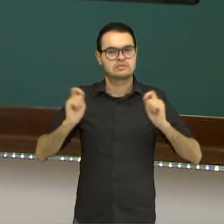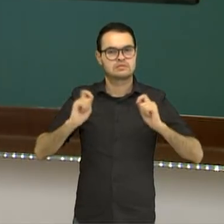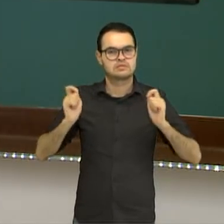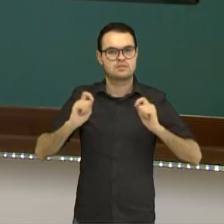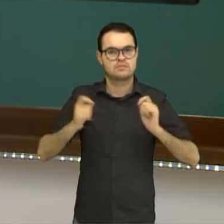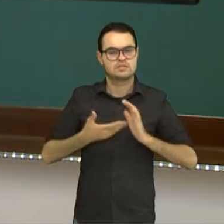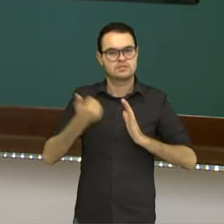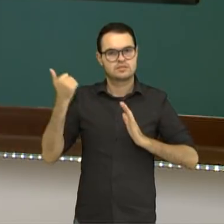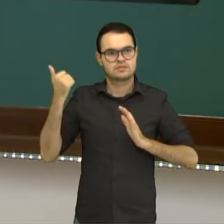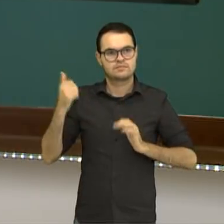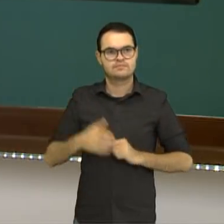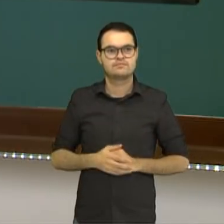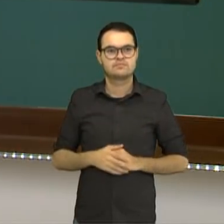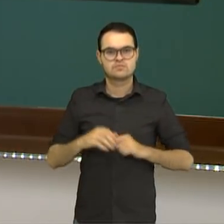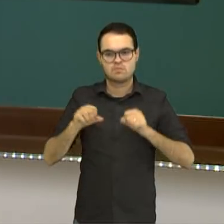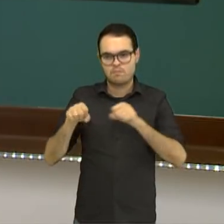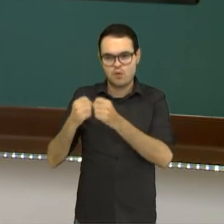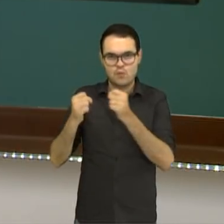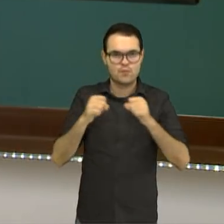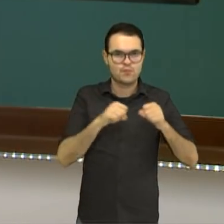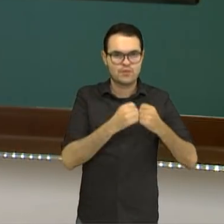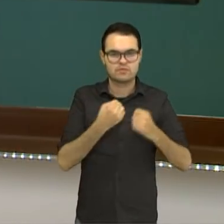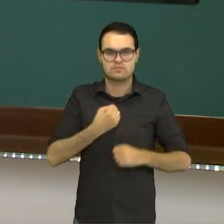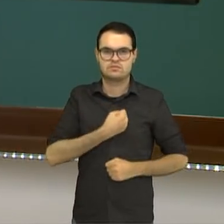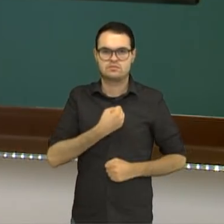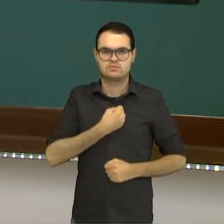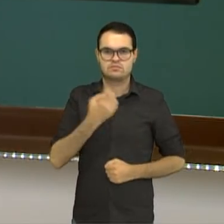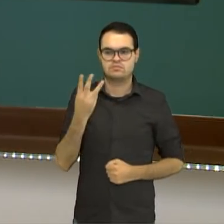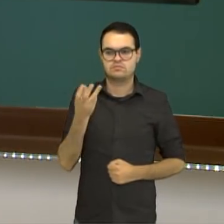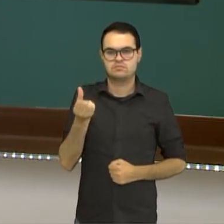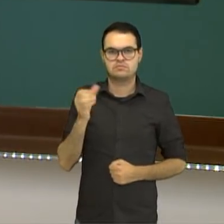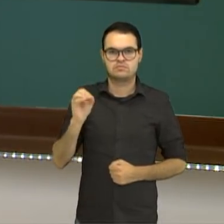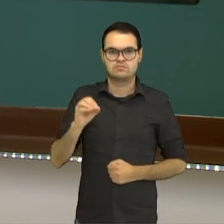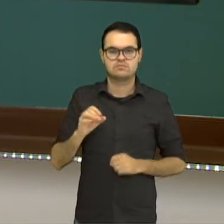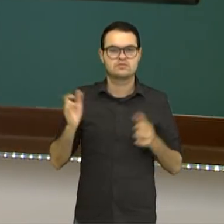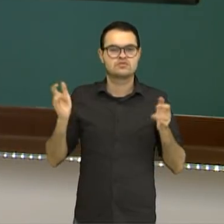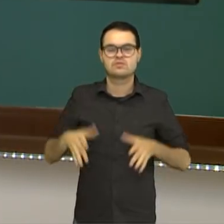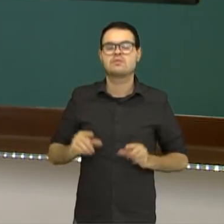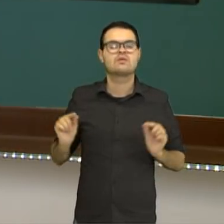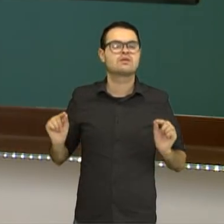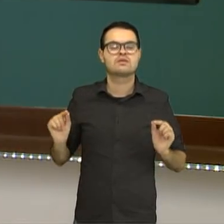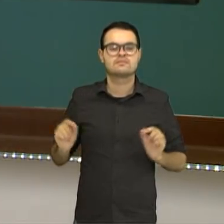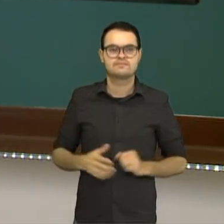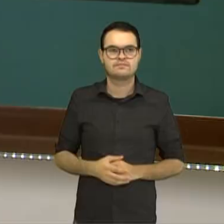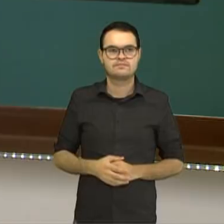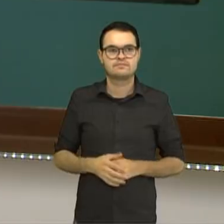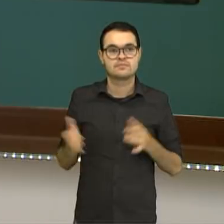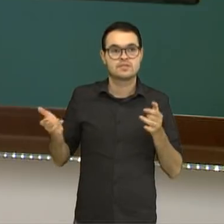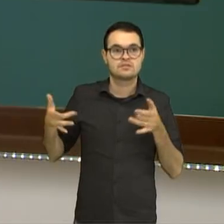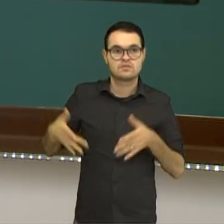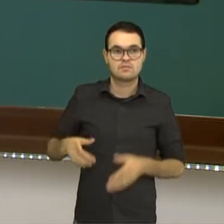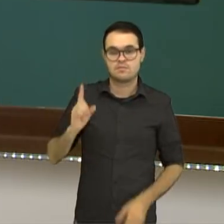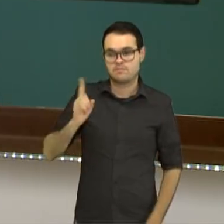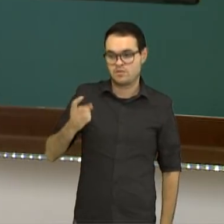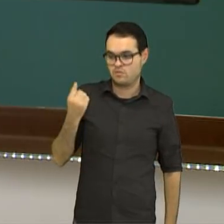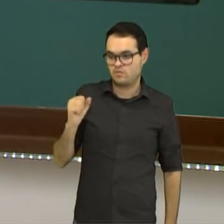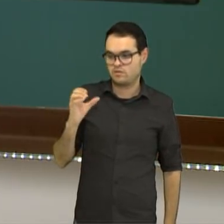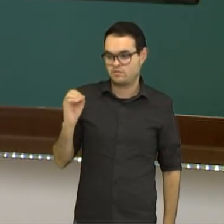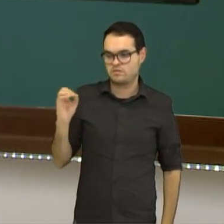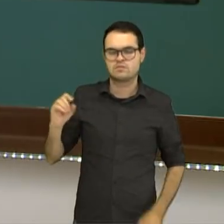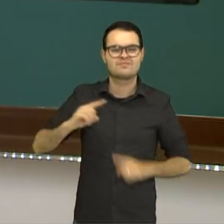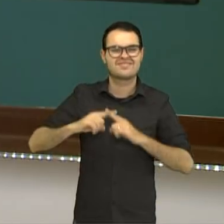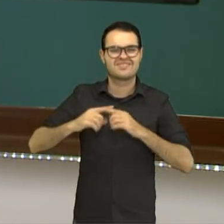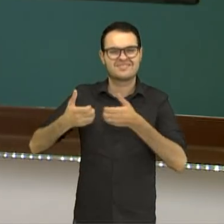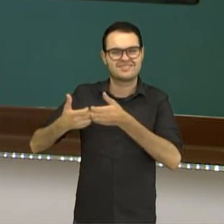subtrair aqui. Então, eu consigo decompor esse número com 360. Mas aí me sobra quem? Me sobra 1.800. Por que que eu separei